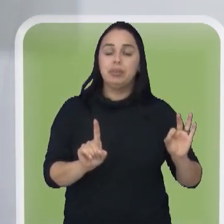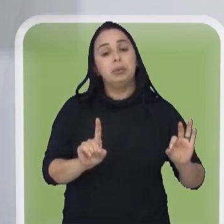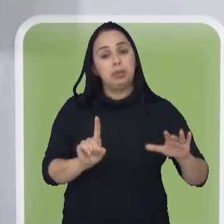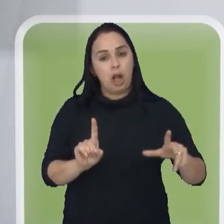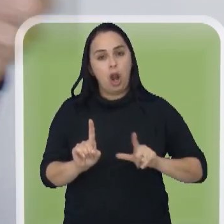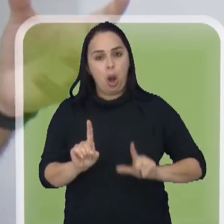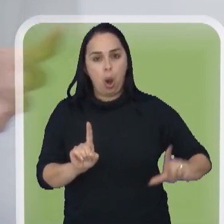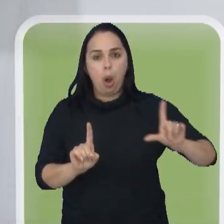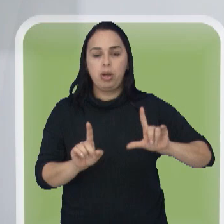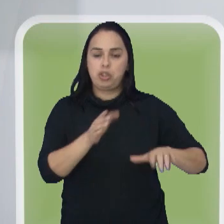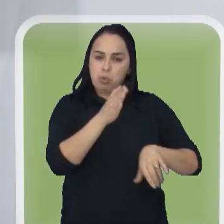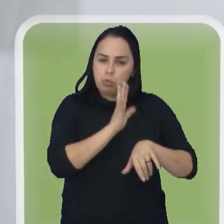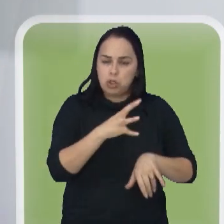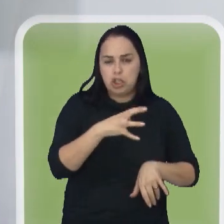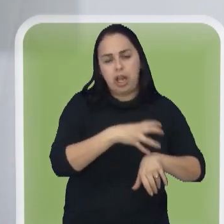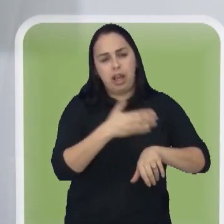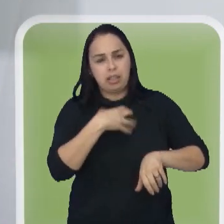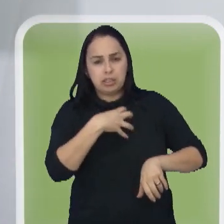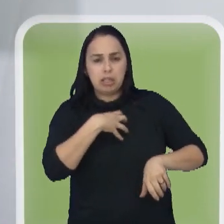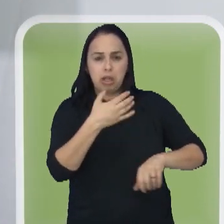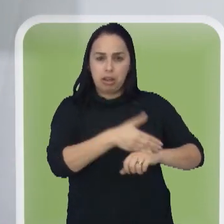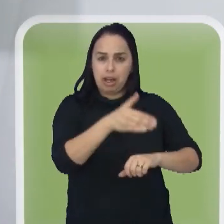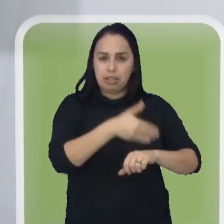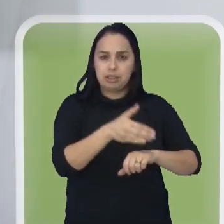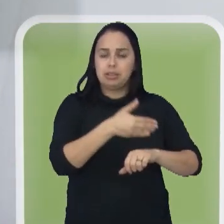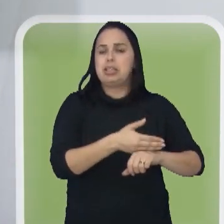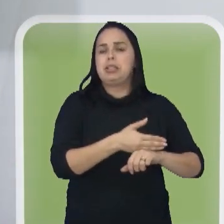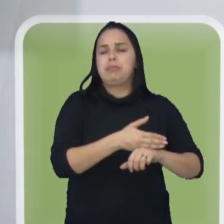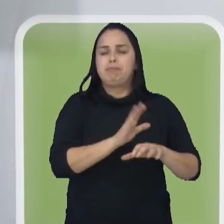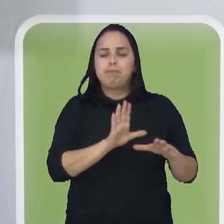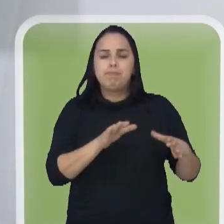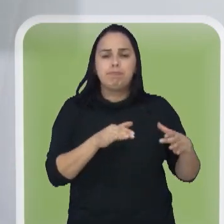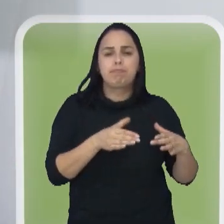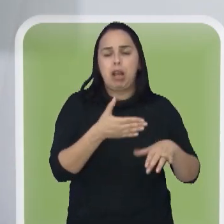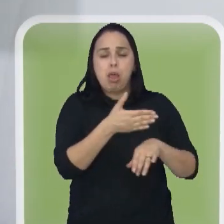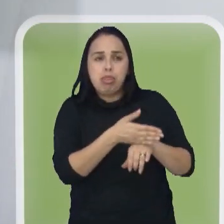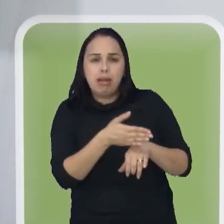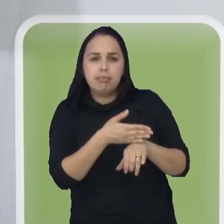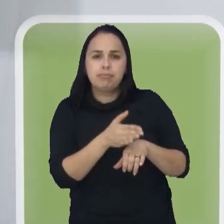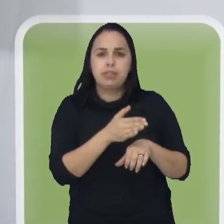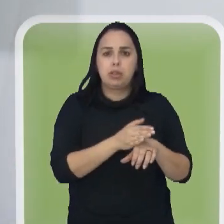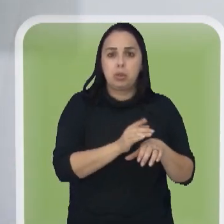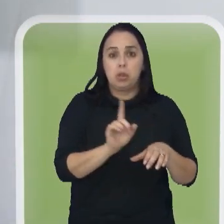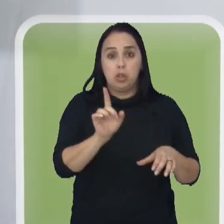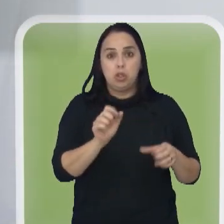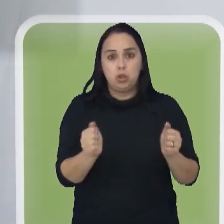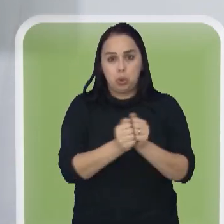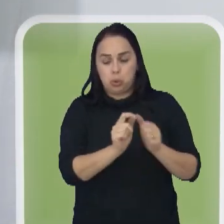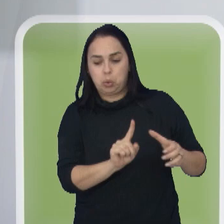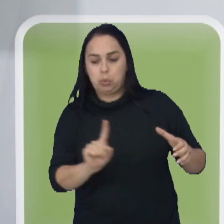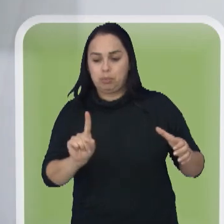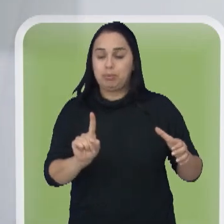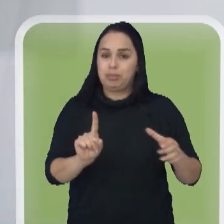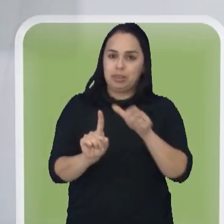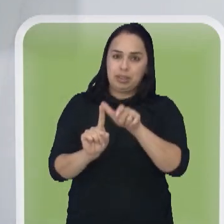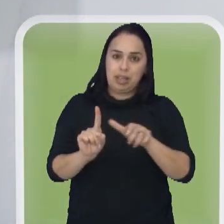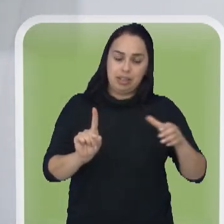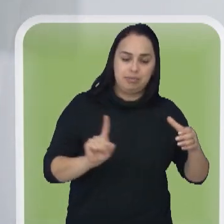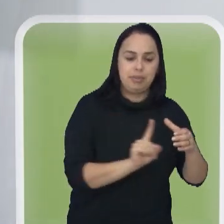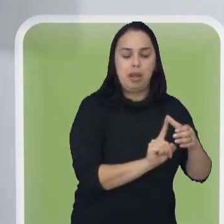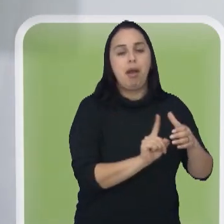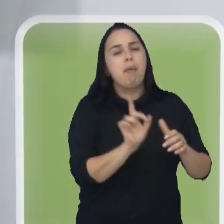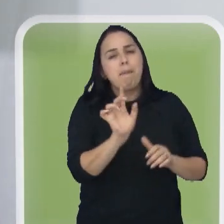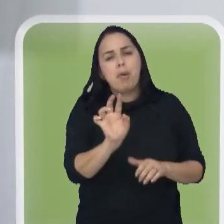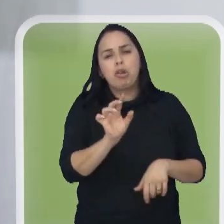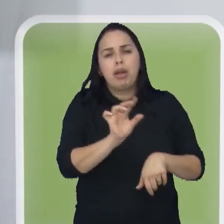o jeito de treinar, como a gente até discutiu no programa de quarta-feira, o jeito de treinar, né, com o Wallace ou com outro jogador, ele muda um